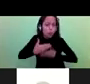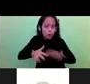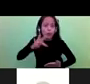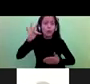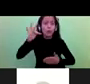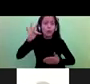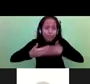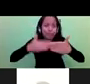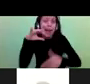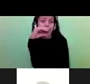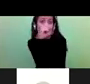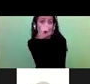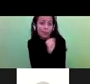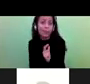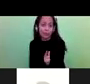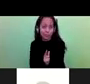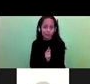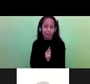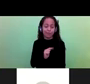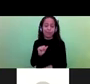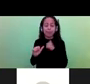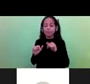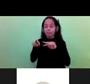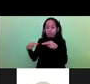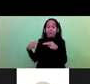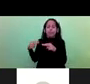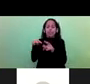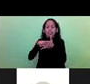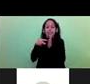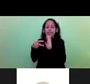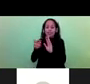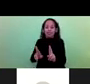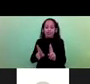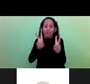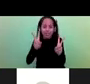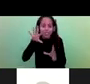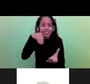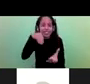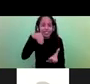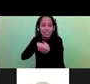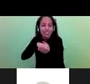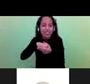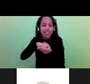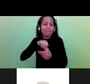se acentuar mais, vai passar por uma ressignificação.